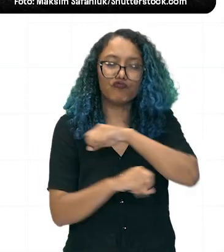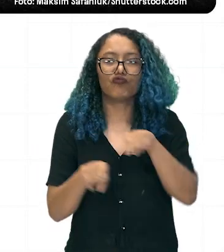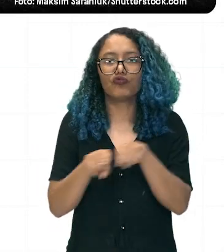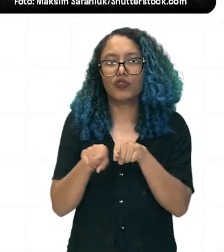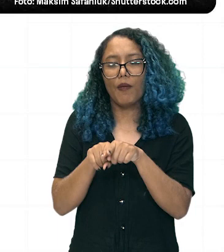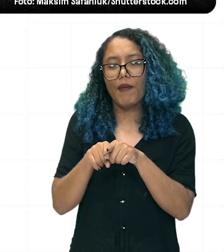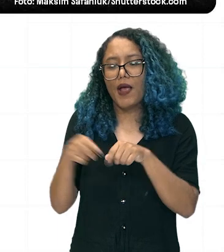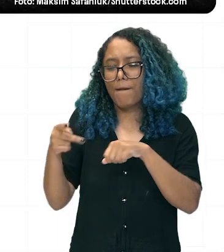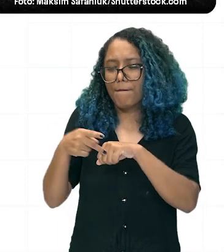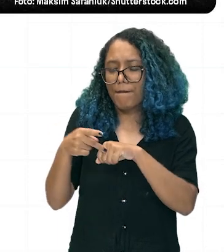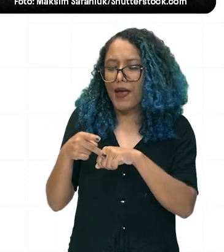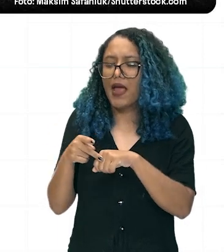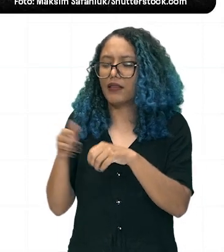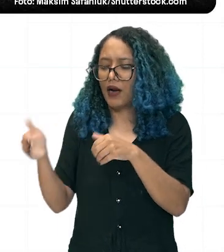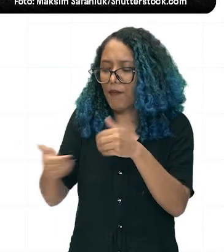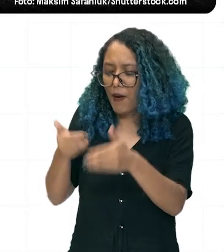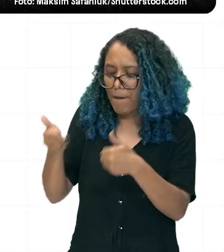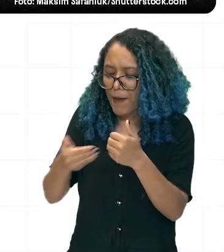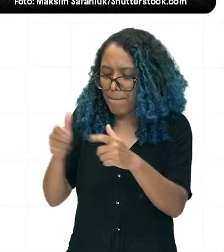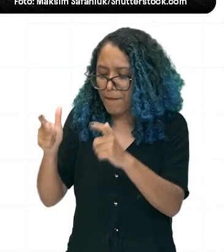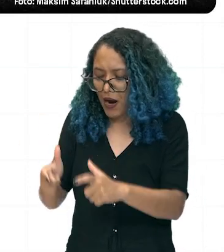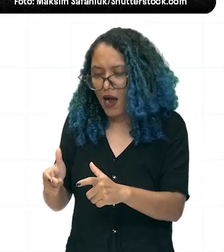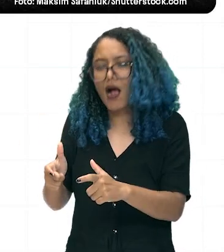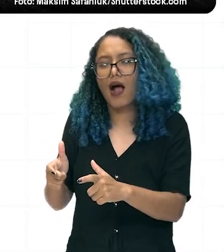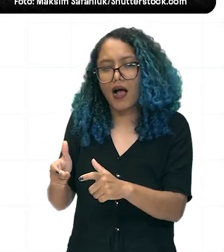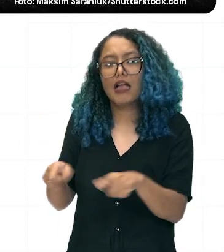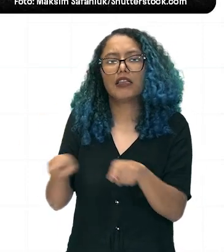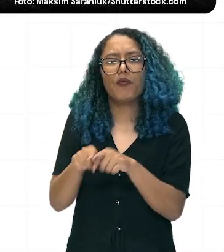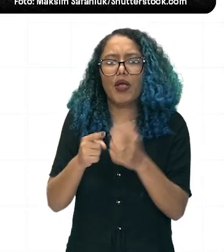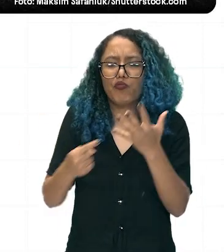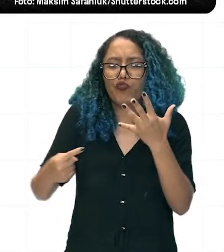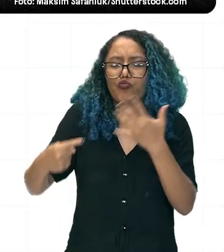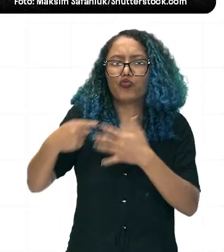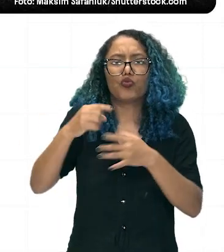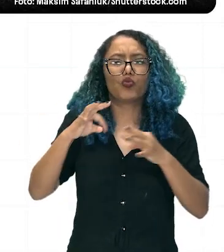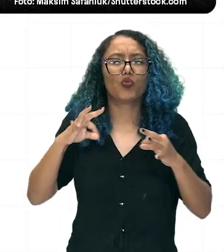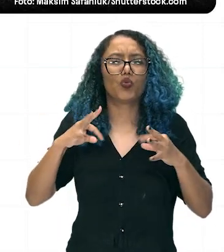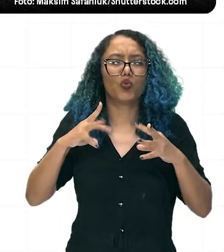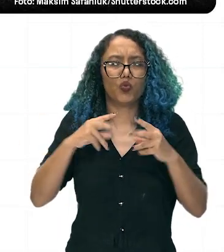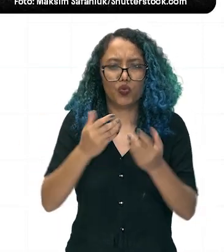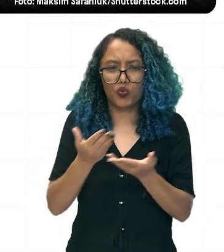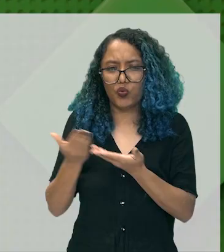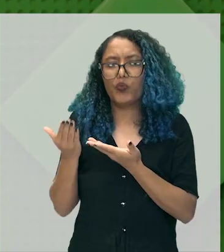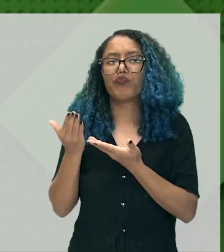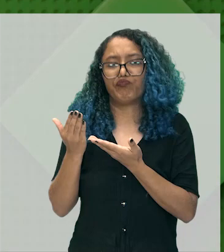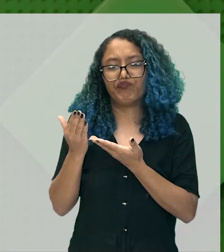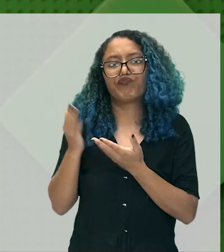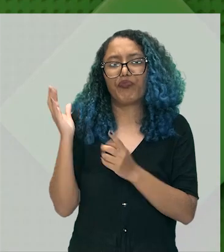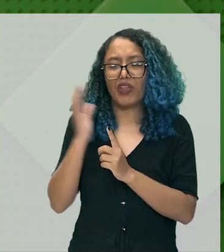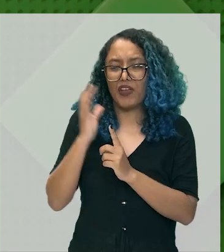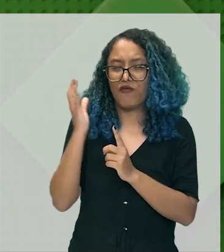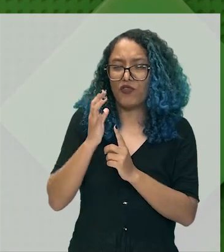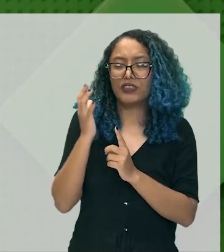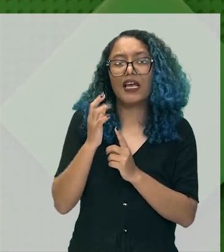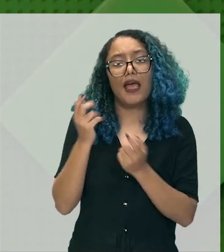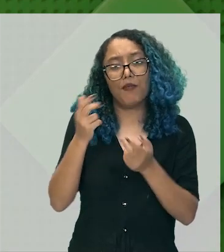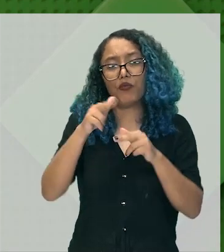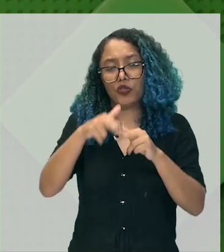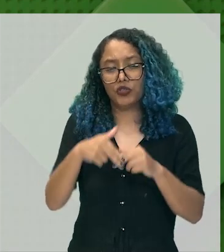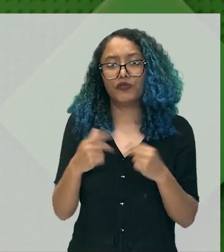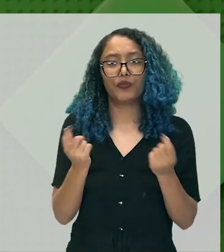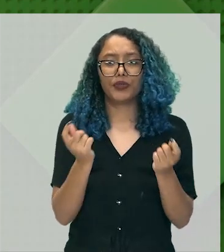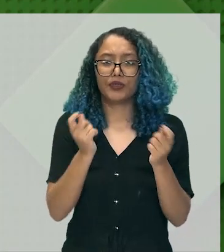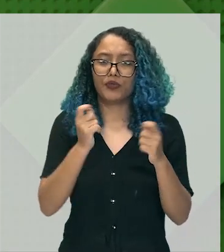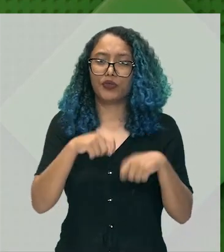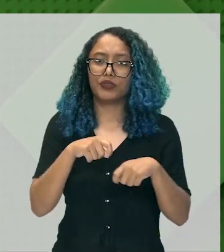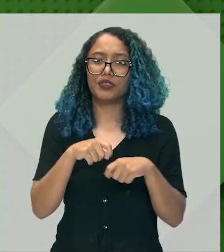mineração, né, de produção de energia, todos esses podem influenciar aí, ser motivos